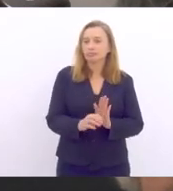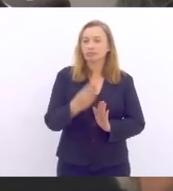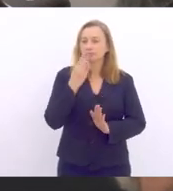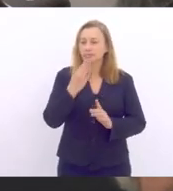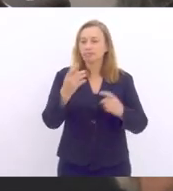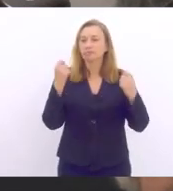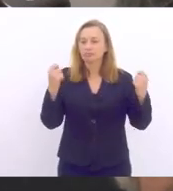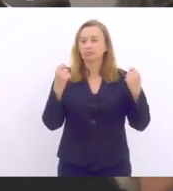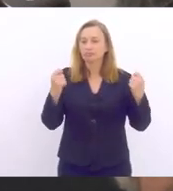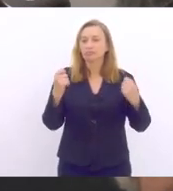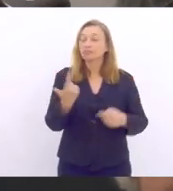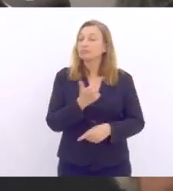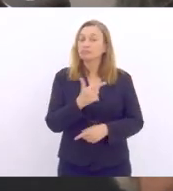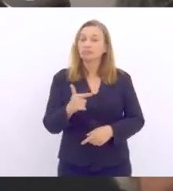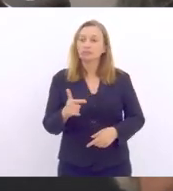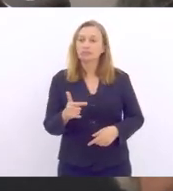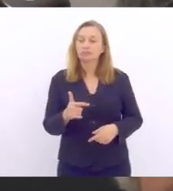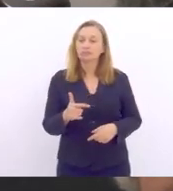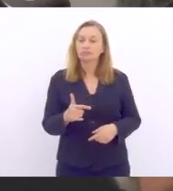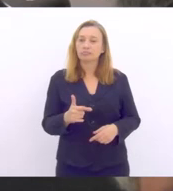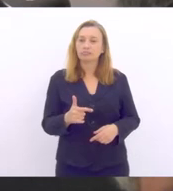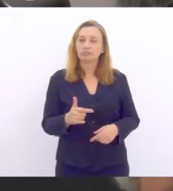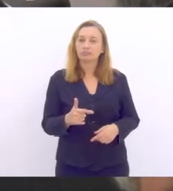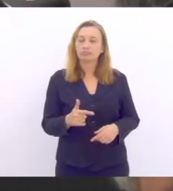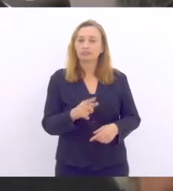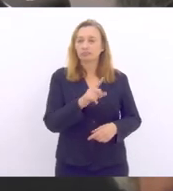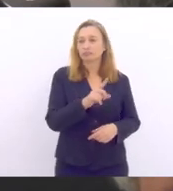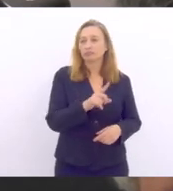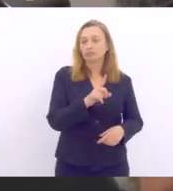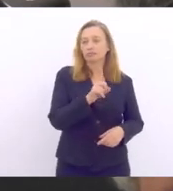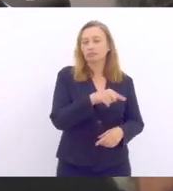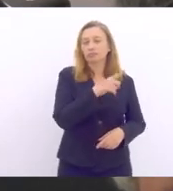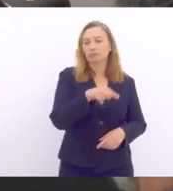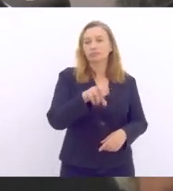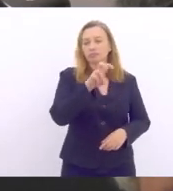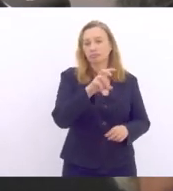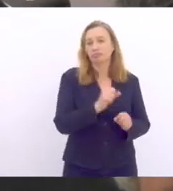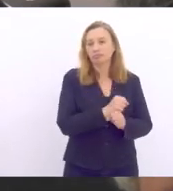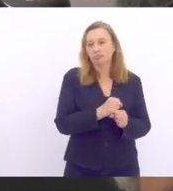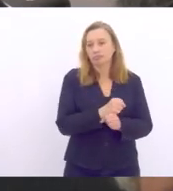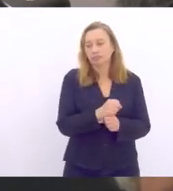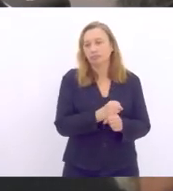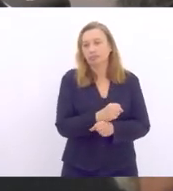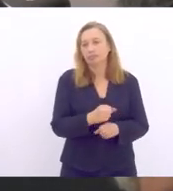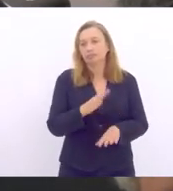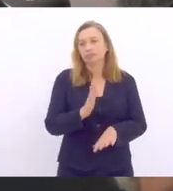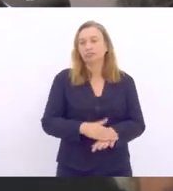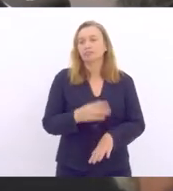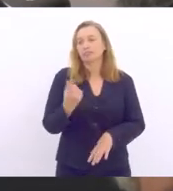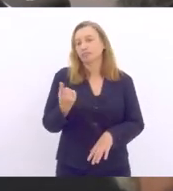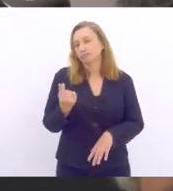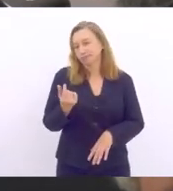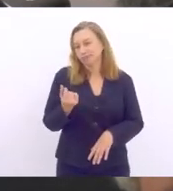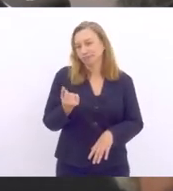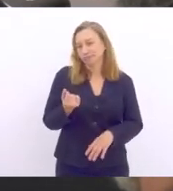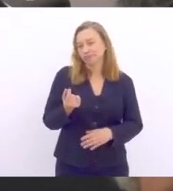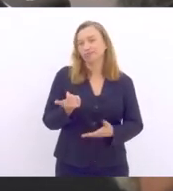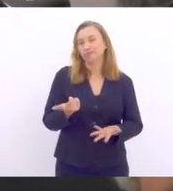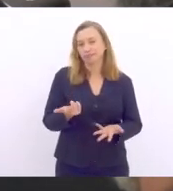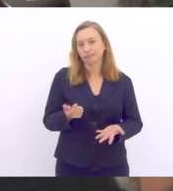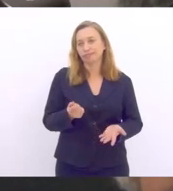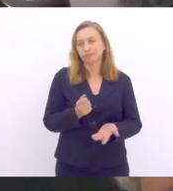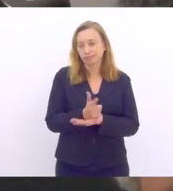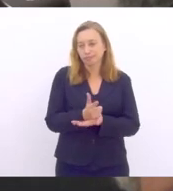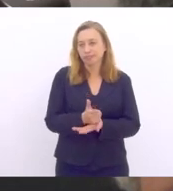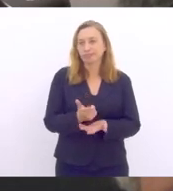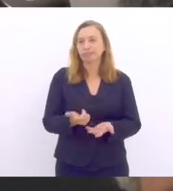punição do banimento das torcidas por 5 anos. Né? Era uma punição para as torcidas muito mais financeira, tinha a suspensão dos dirigentes